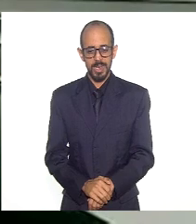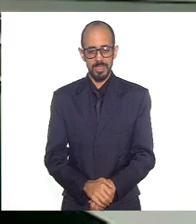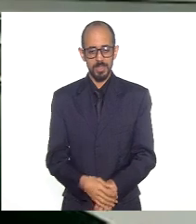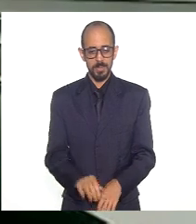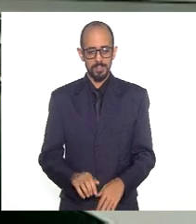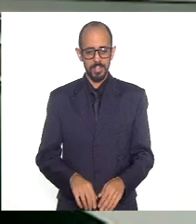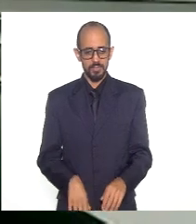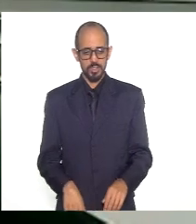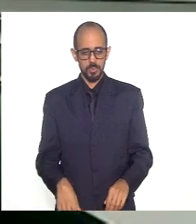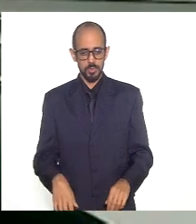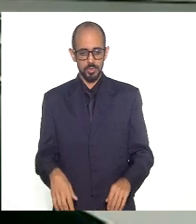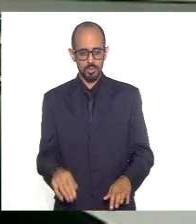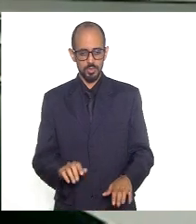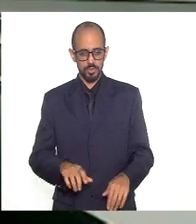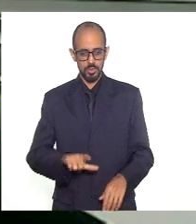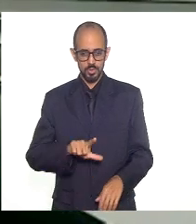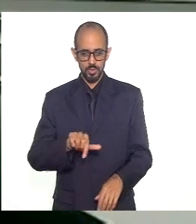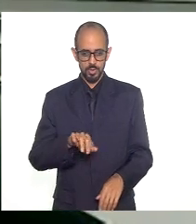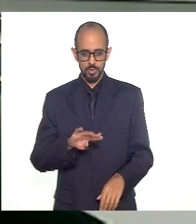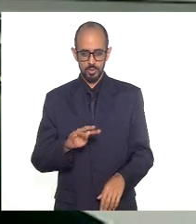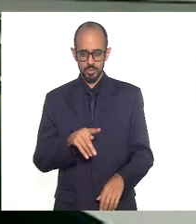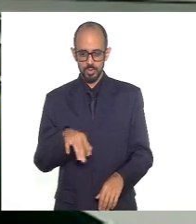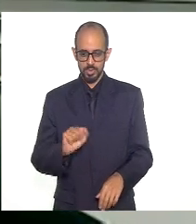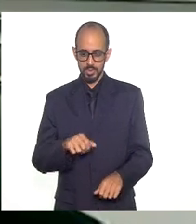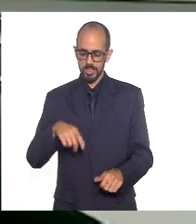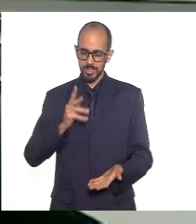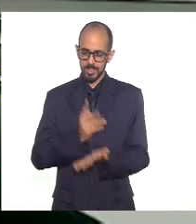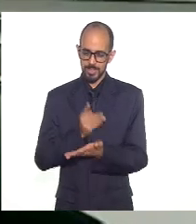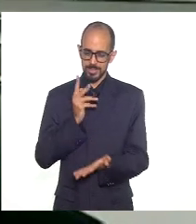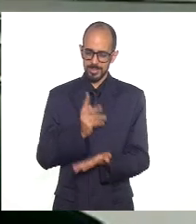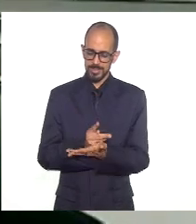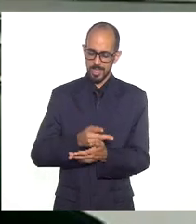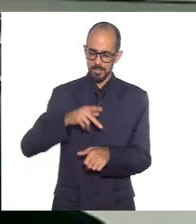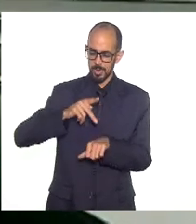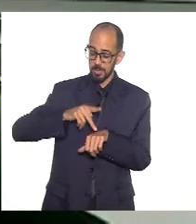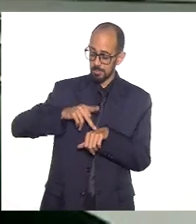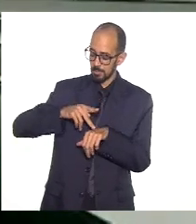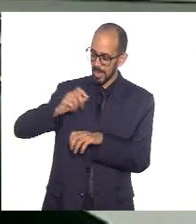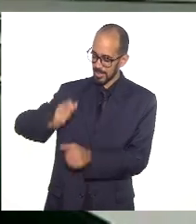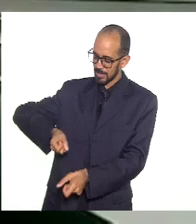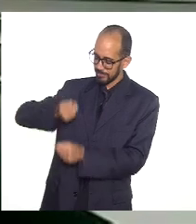deputada Lucinha sempre carregando uma pedreira nas costas,